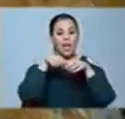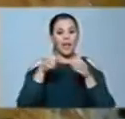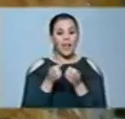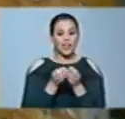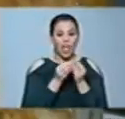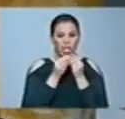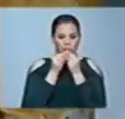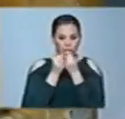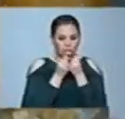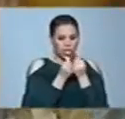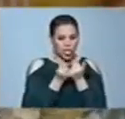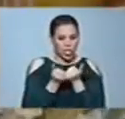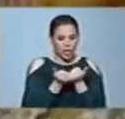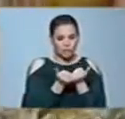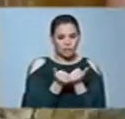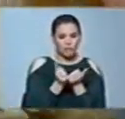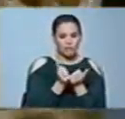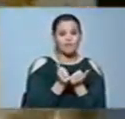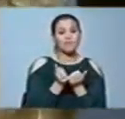no copo